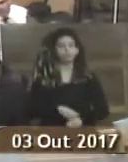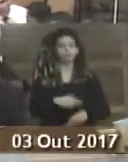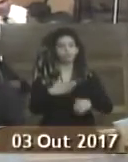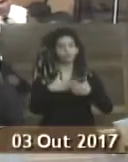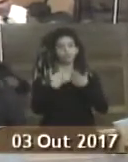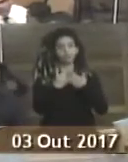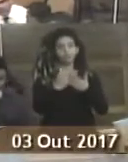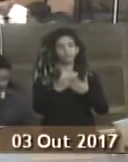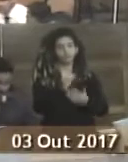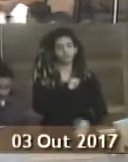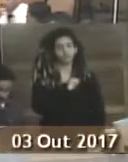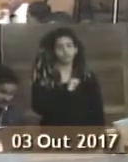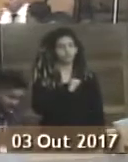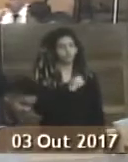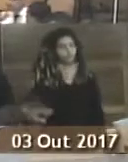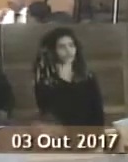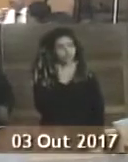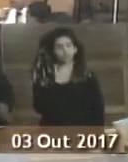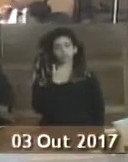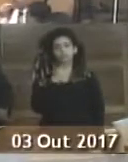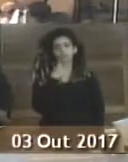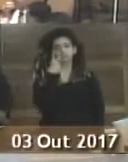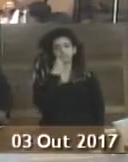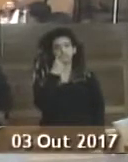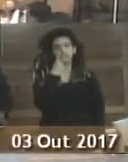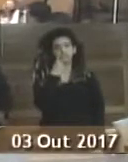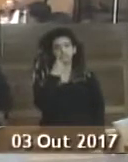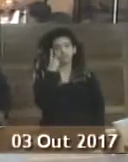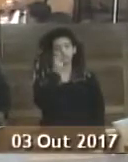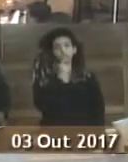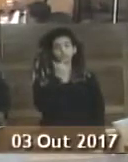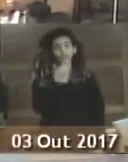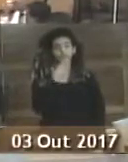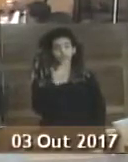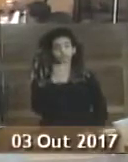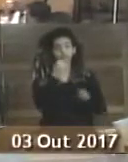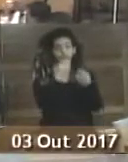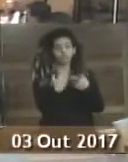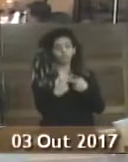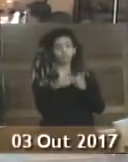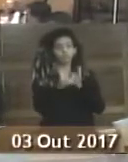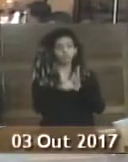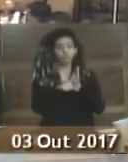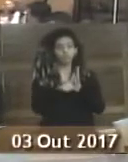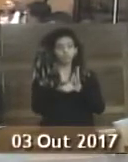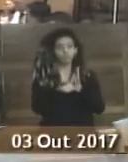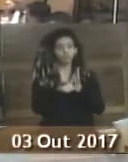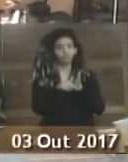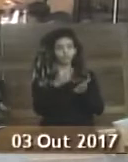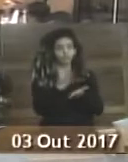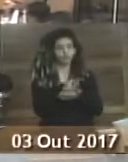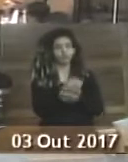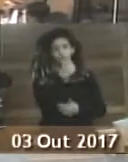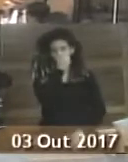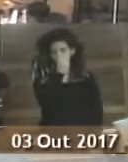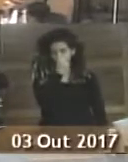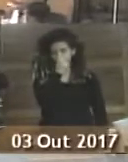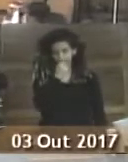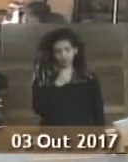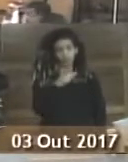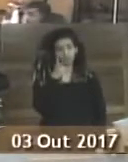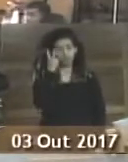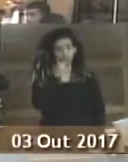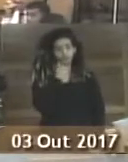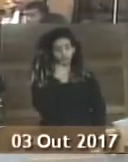número 1105/17, autor vereador GEDAI, solicitando à mesa que seja justificada sua exceção dia 14 de setembro. Em discussão única, requerimento número 1006/17, autor vereador